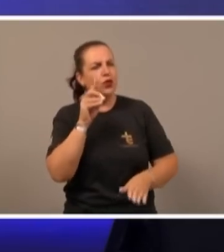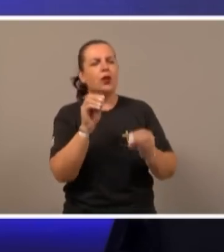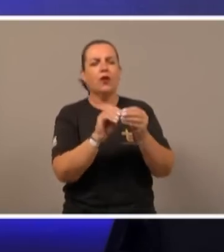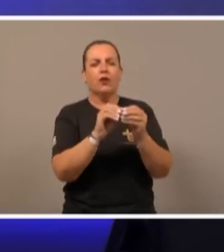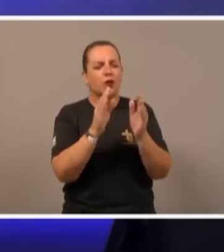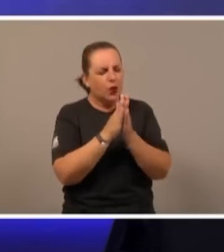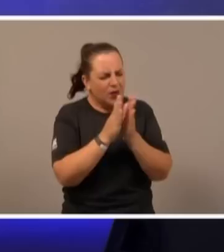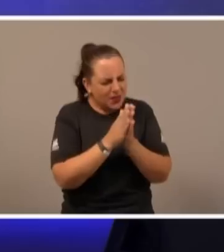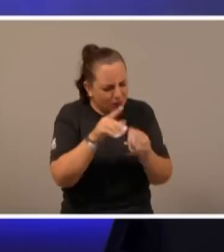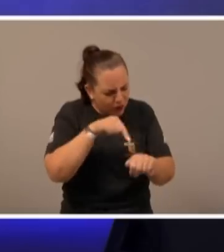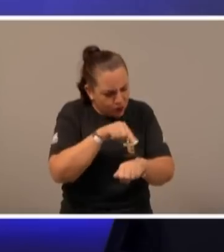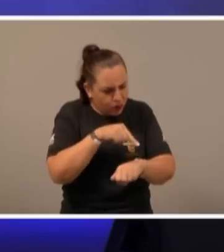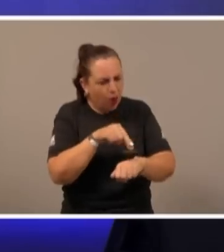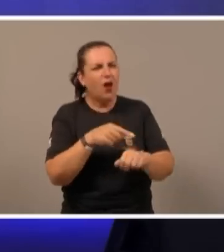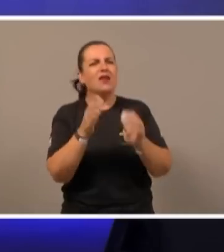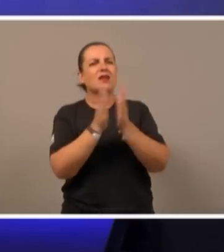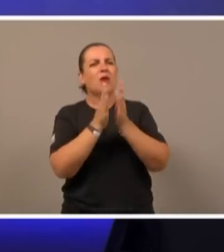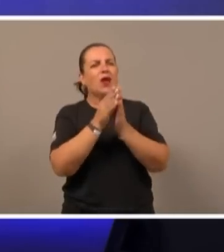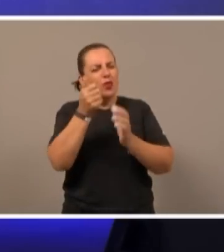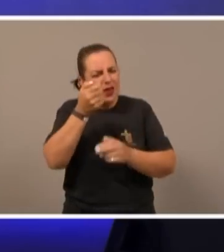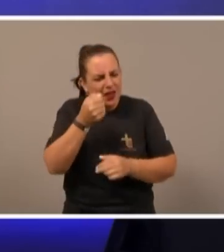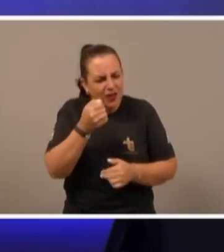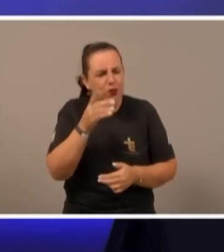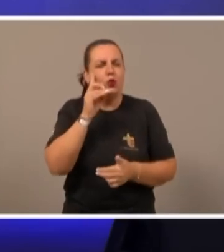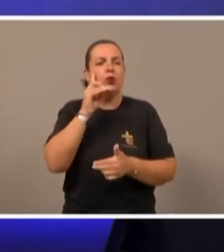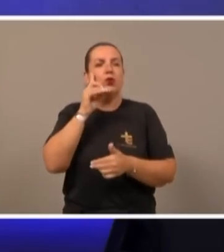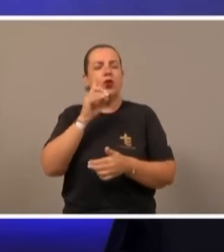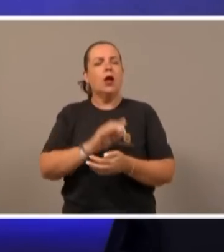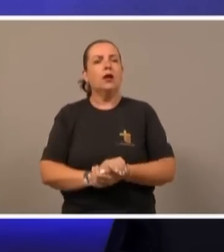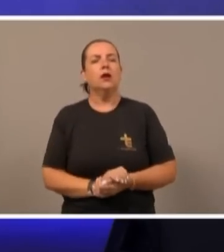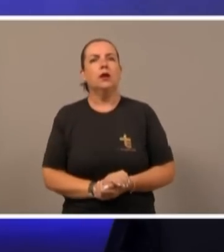das horas, eu rezo o terço diariamente.